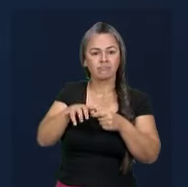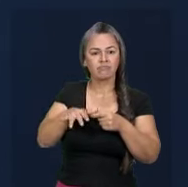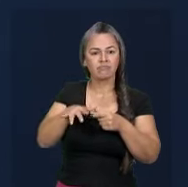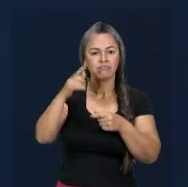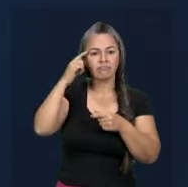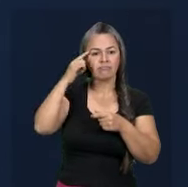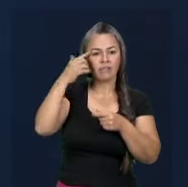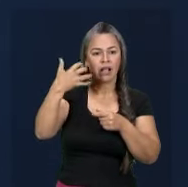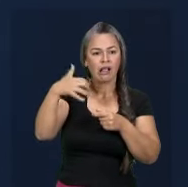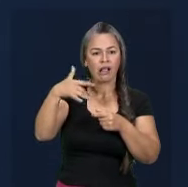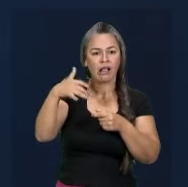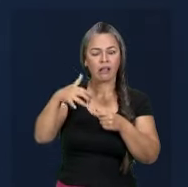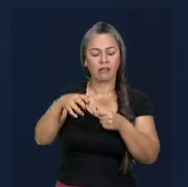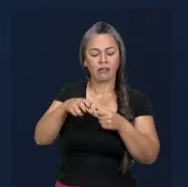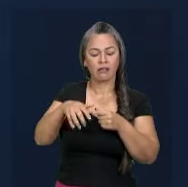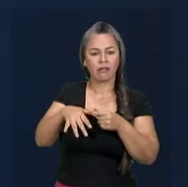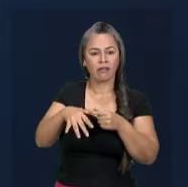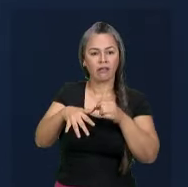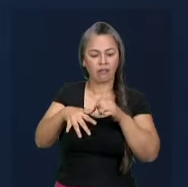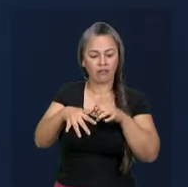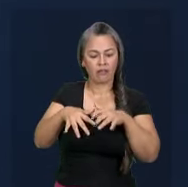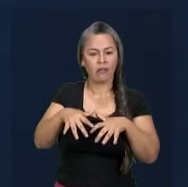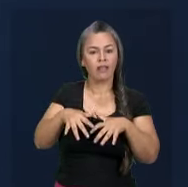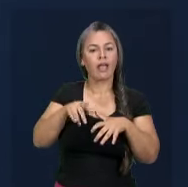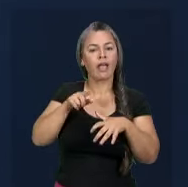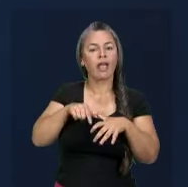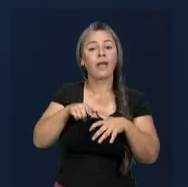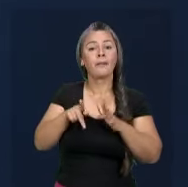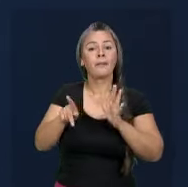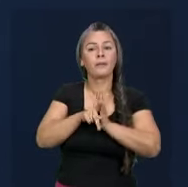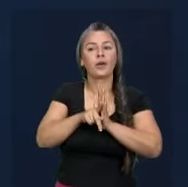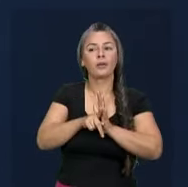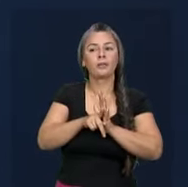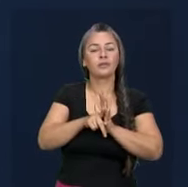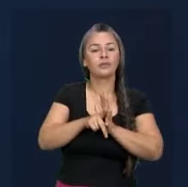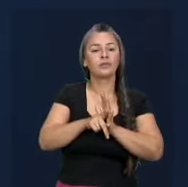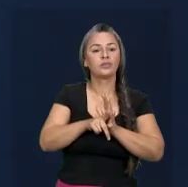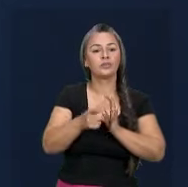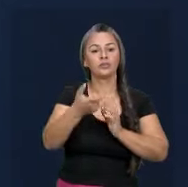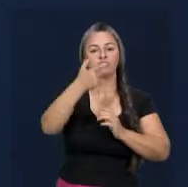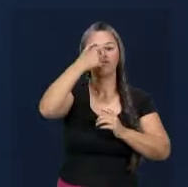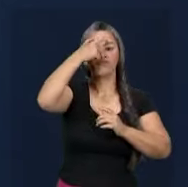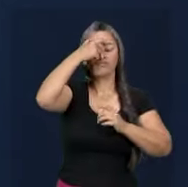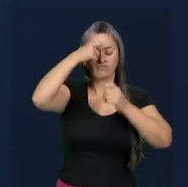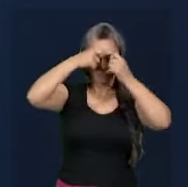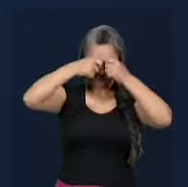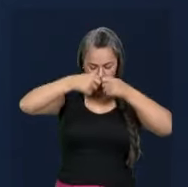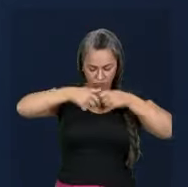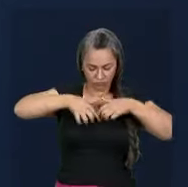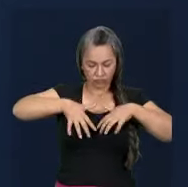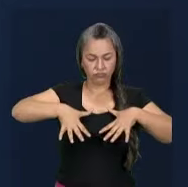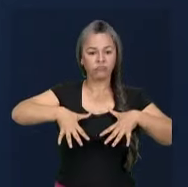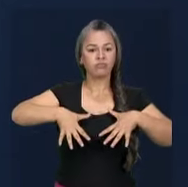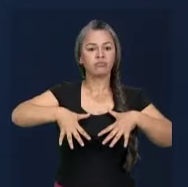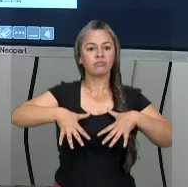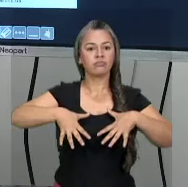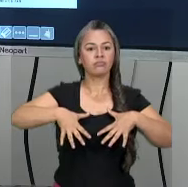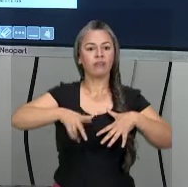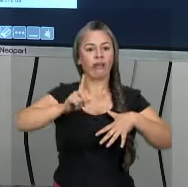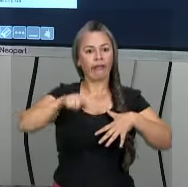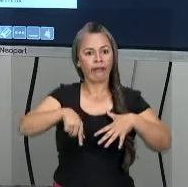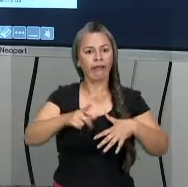nervos, eles fazem parte do sistema nervoso periférico.